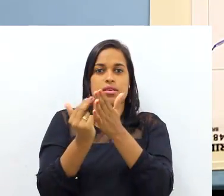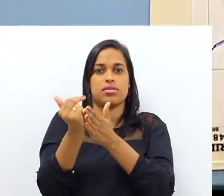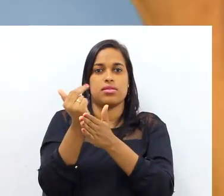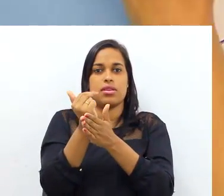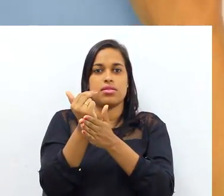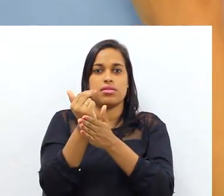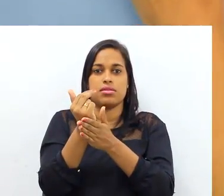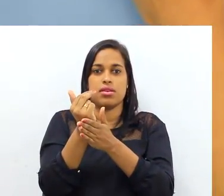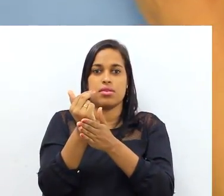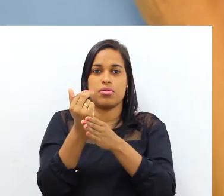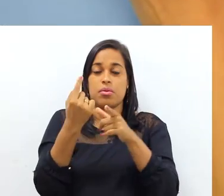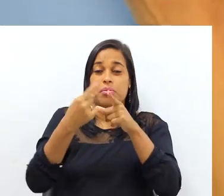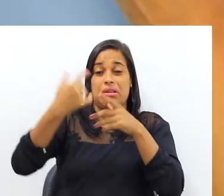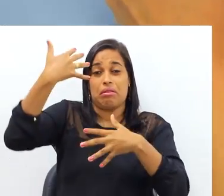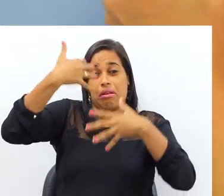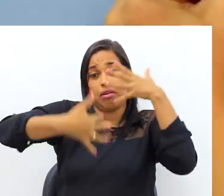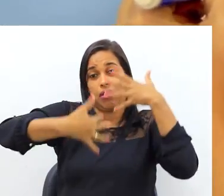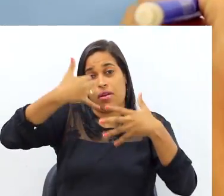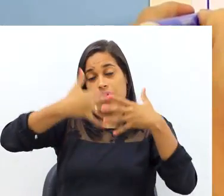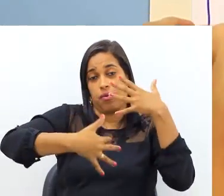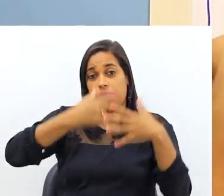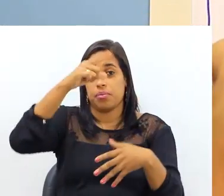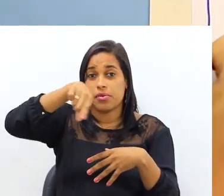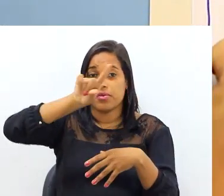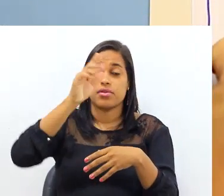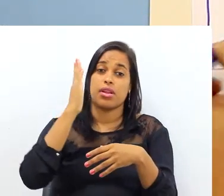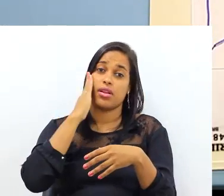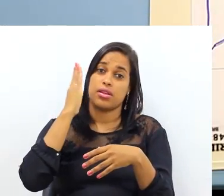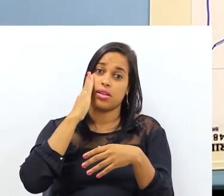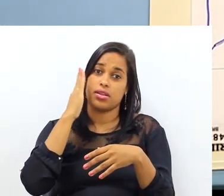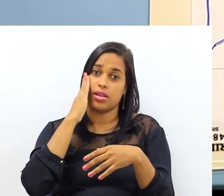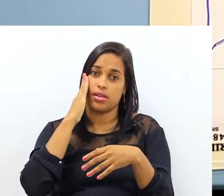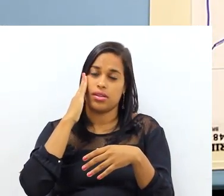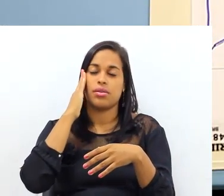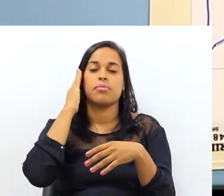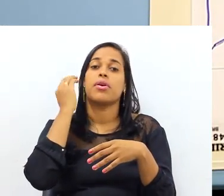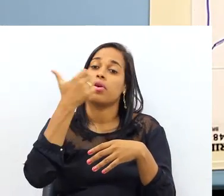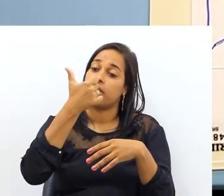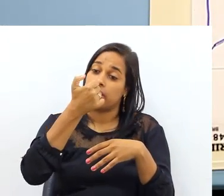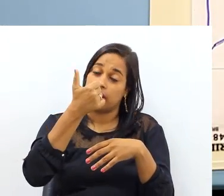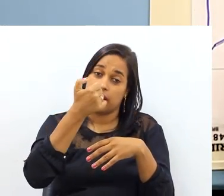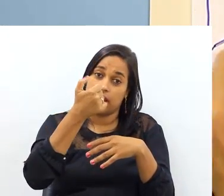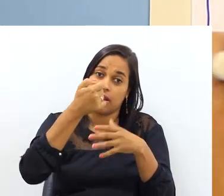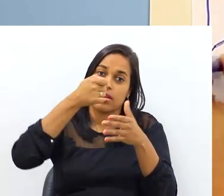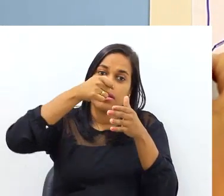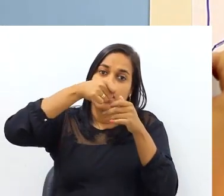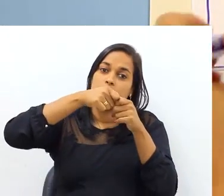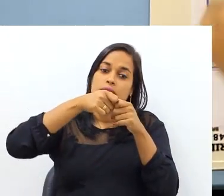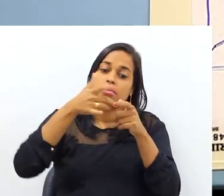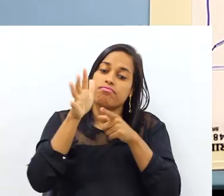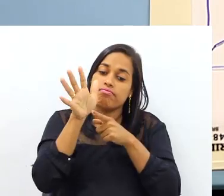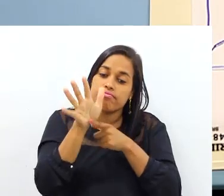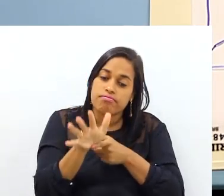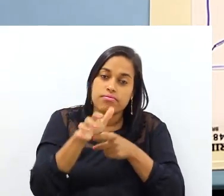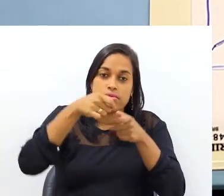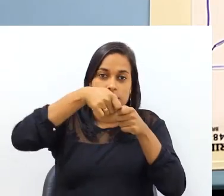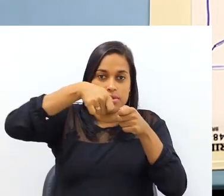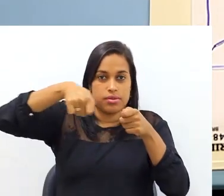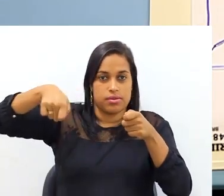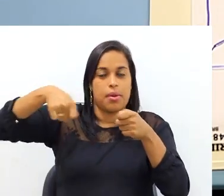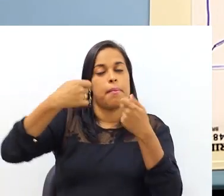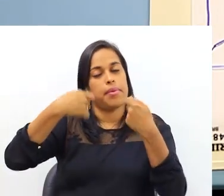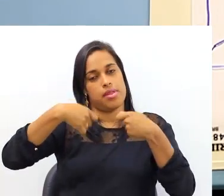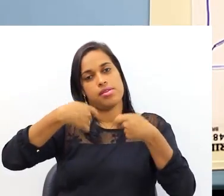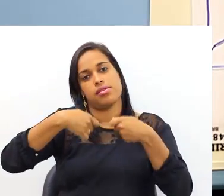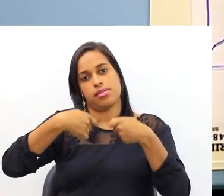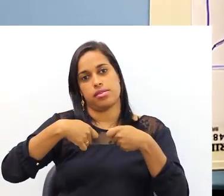senão fica um pouco confuso. Então, é importante que você pegue uma caneta mais grossa e faça uma marcação. É interessante,